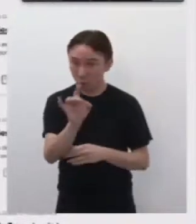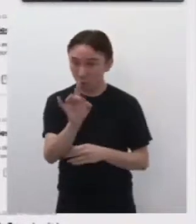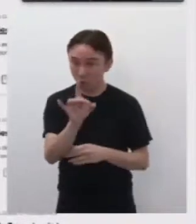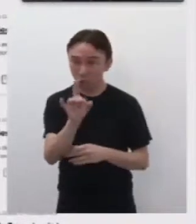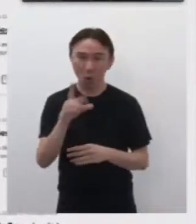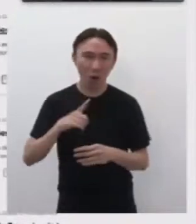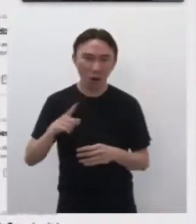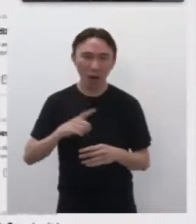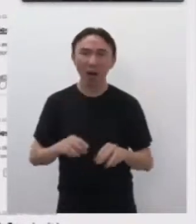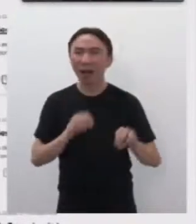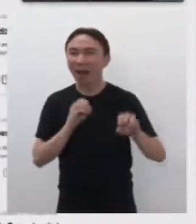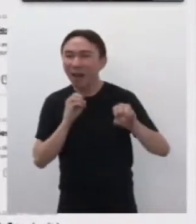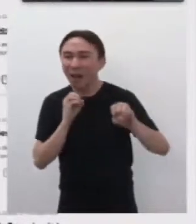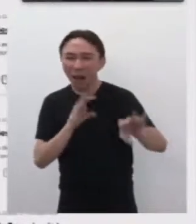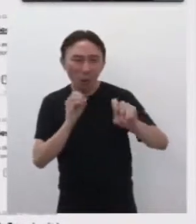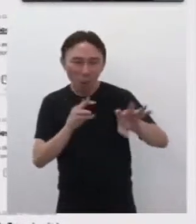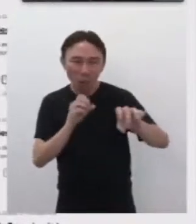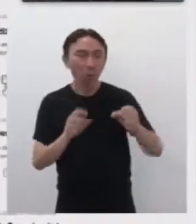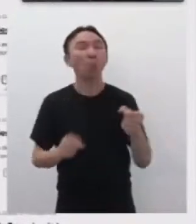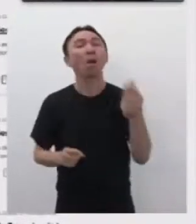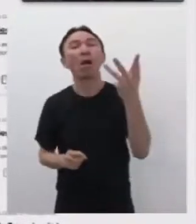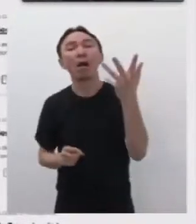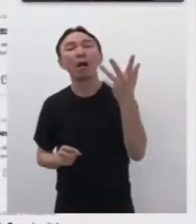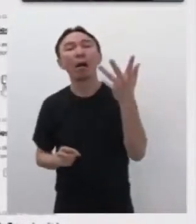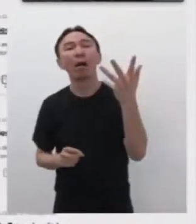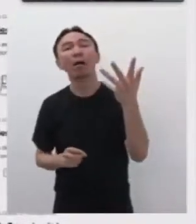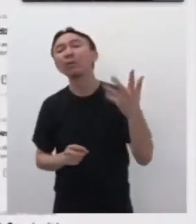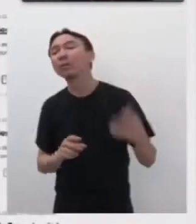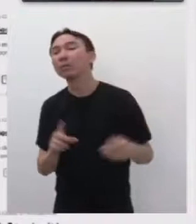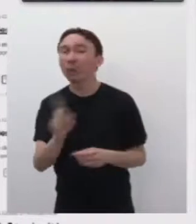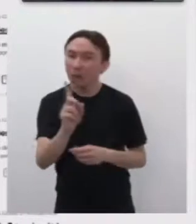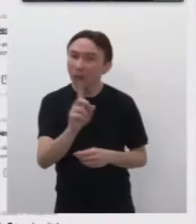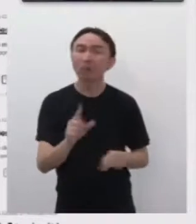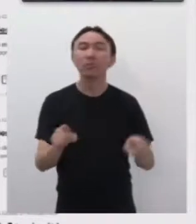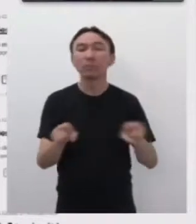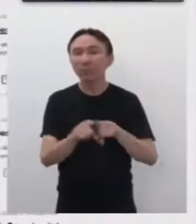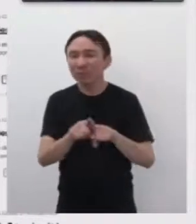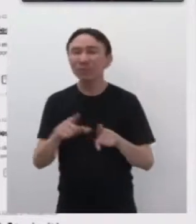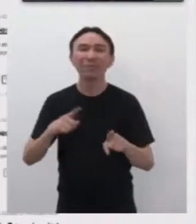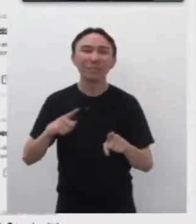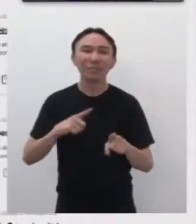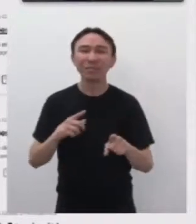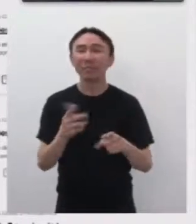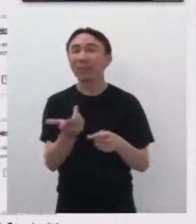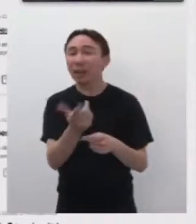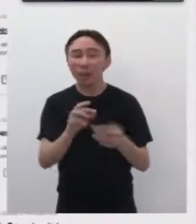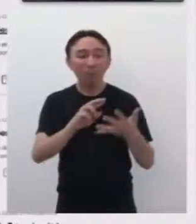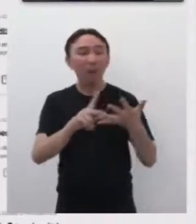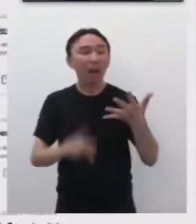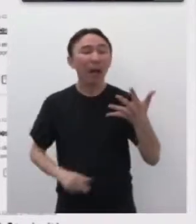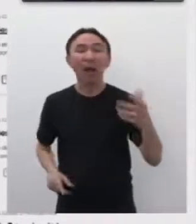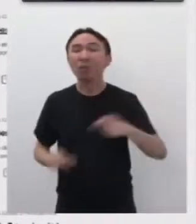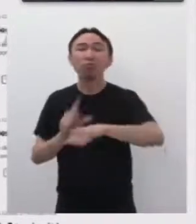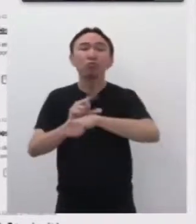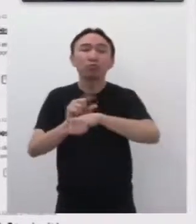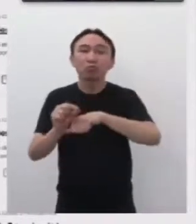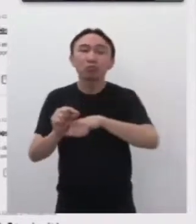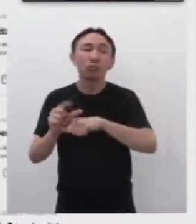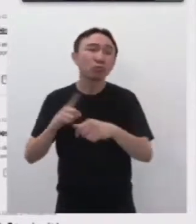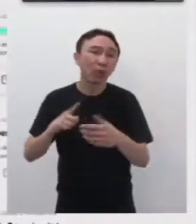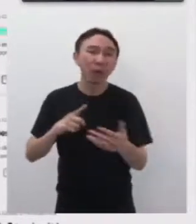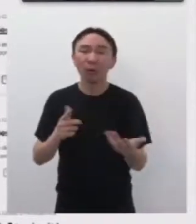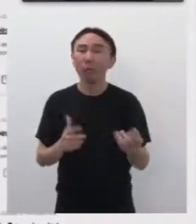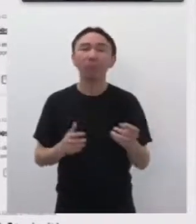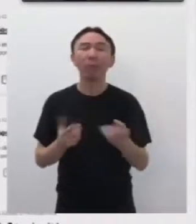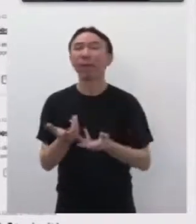quantas aulas, quantos vídeos tem, né? Mas assim como quantos exercícios tem e quantos artigos tem, tá?